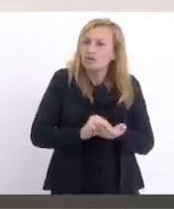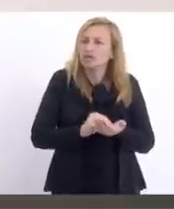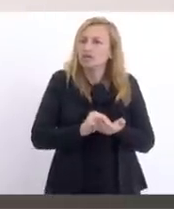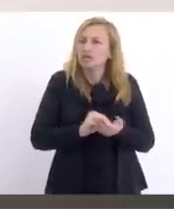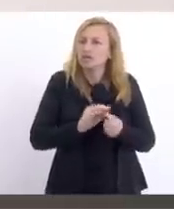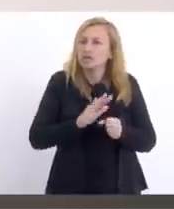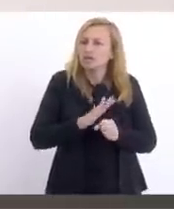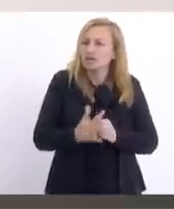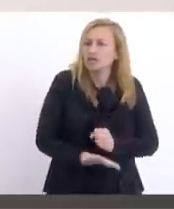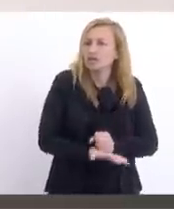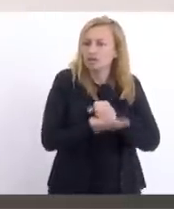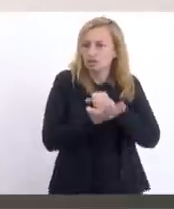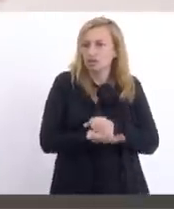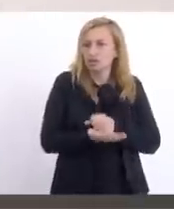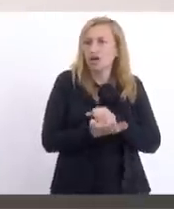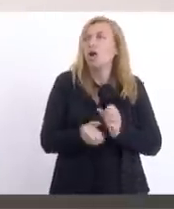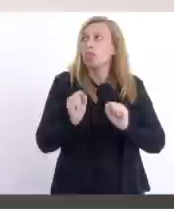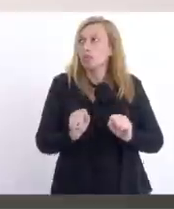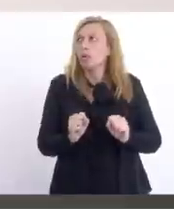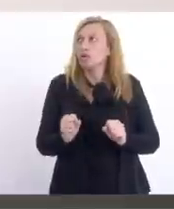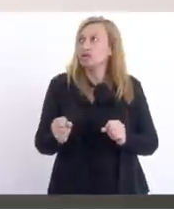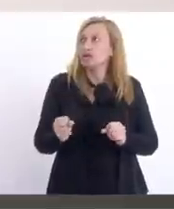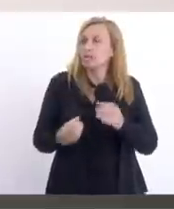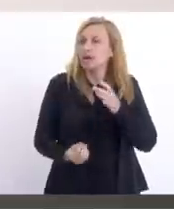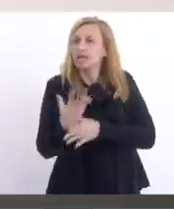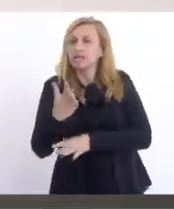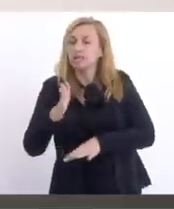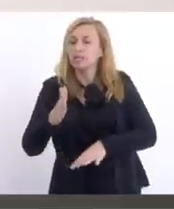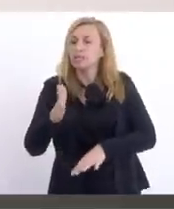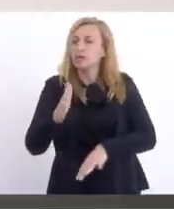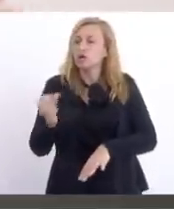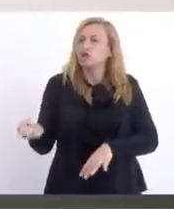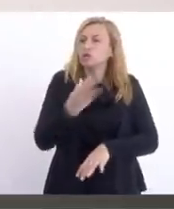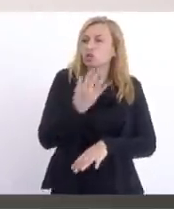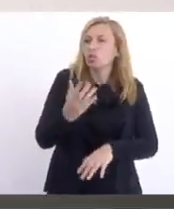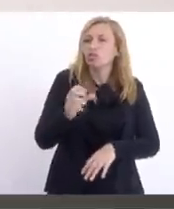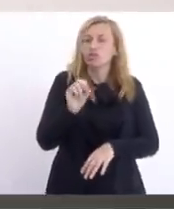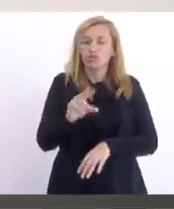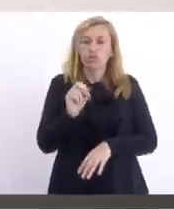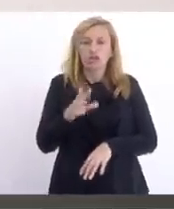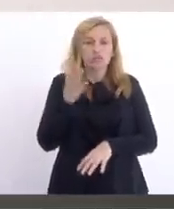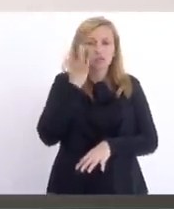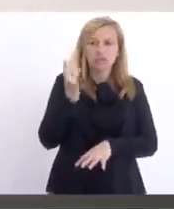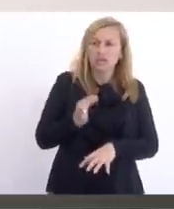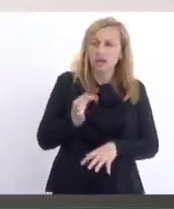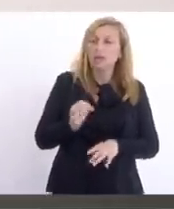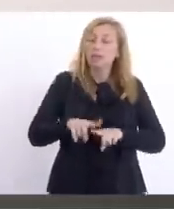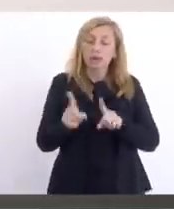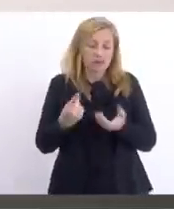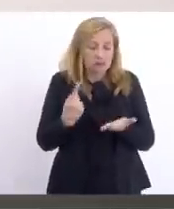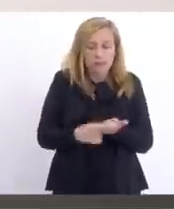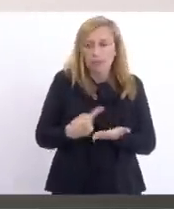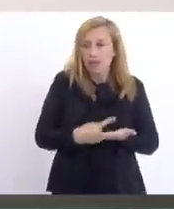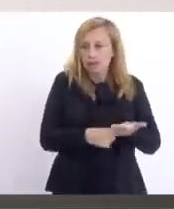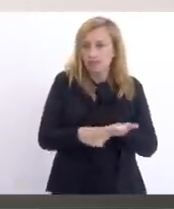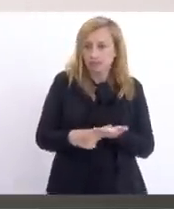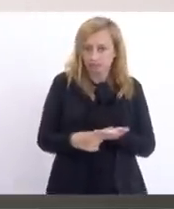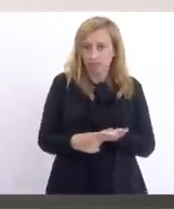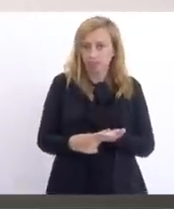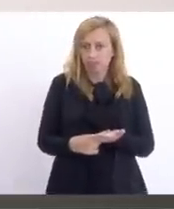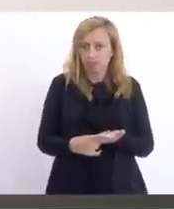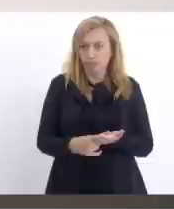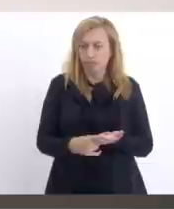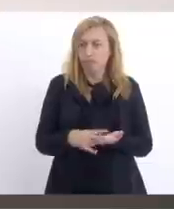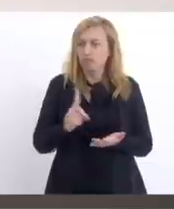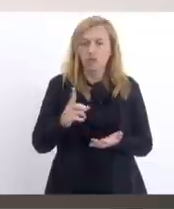onde não se sabe se pode aparecer mais uma ou duas. E, nesse momento do acordo, isso não estava acontecendo. Havia